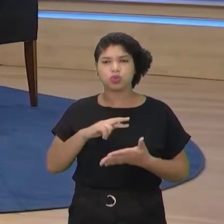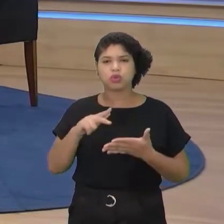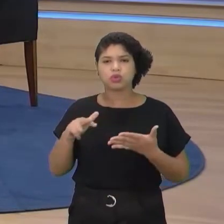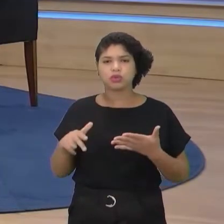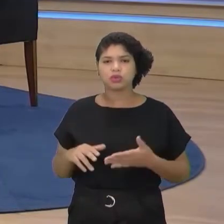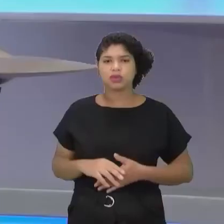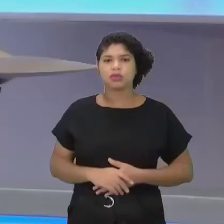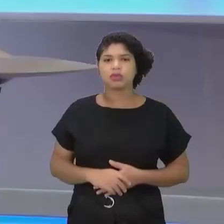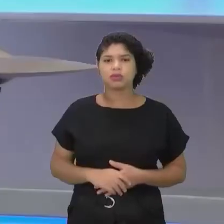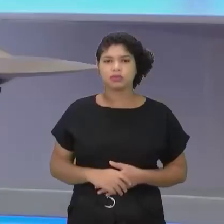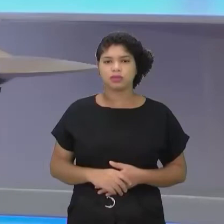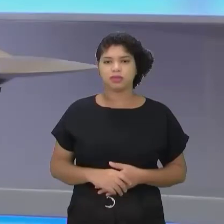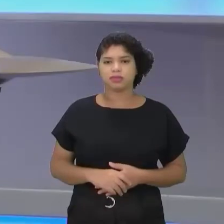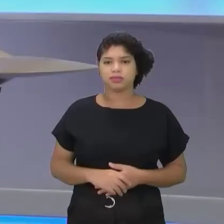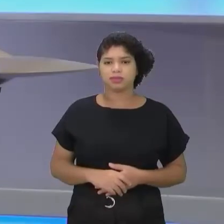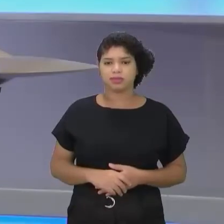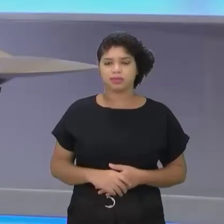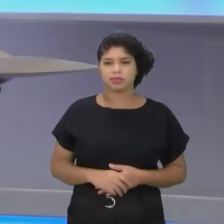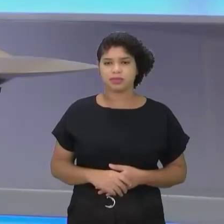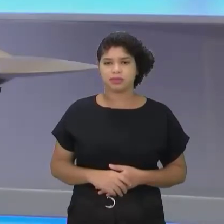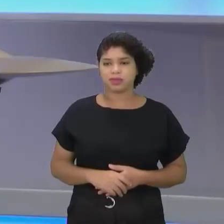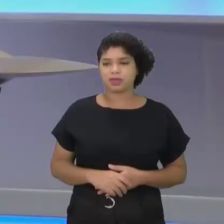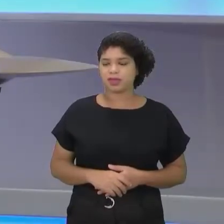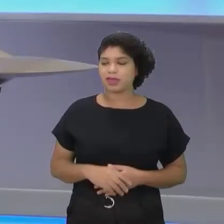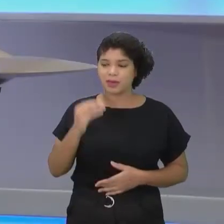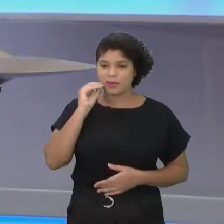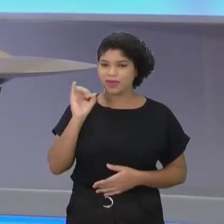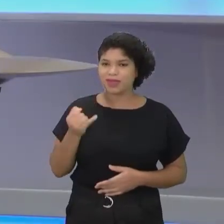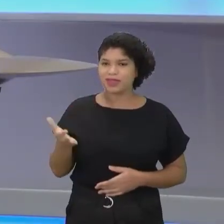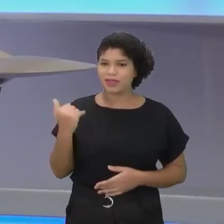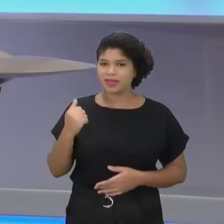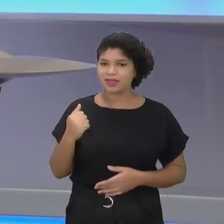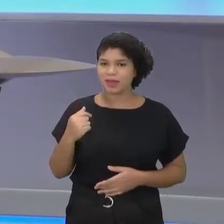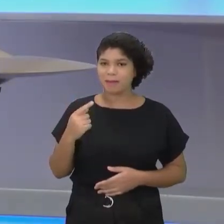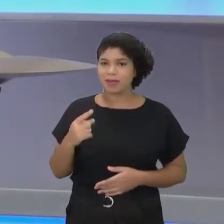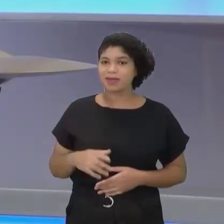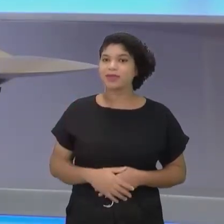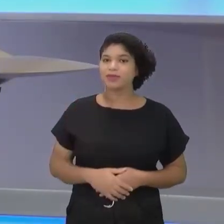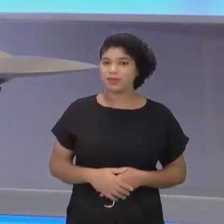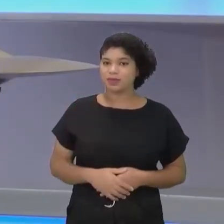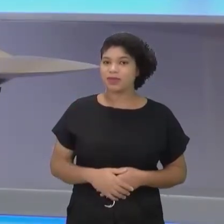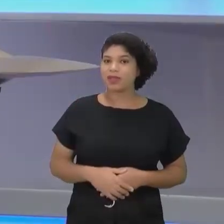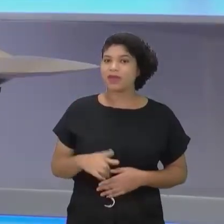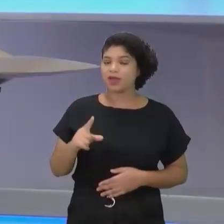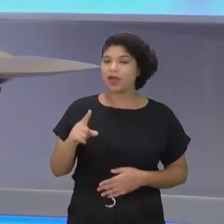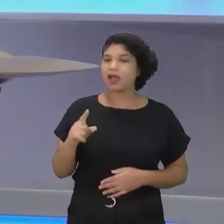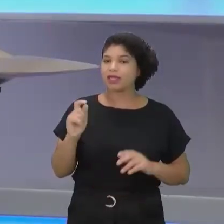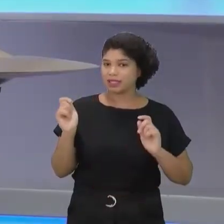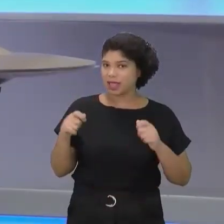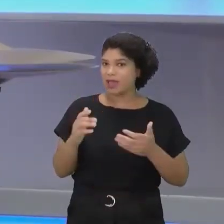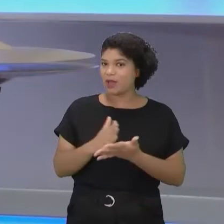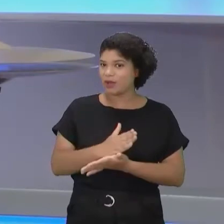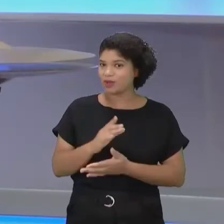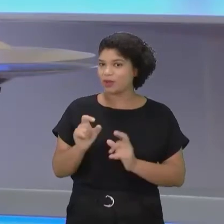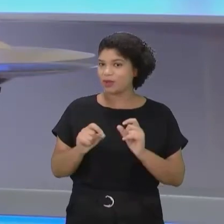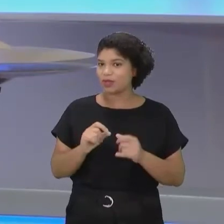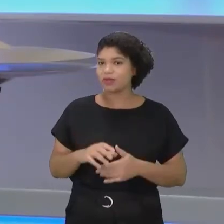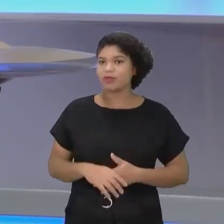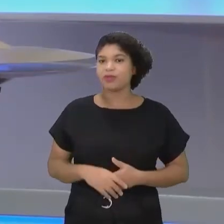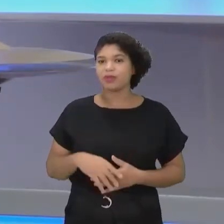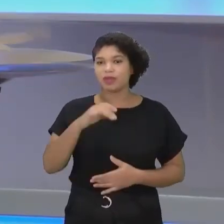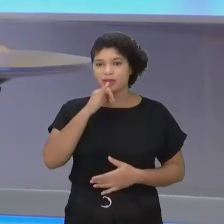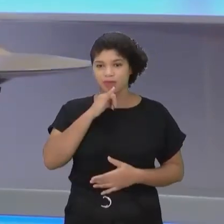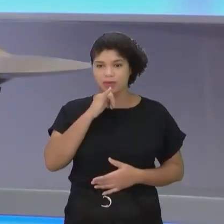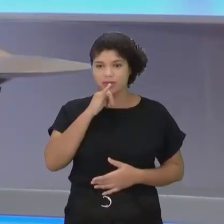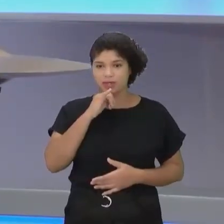Aqui, ó. Vai fazendo aí, explorando, ó. Ó, vamos só citar algumas possibilidades, né? Sim. A